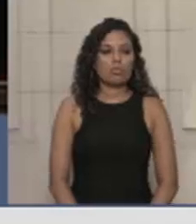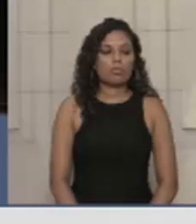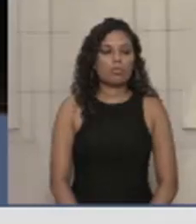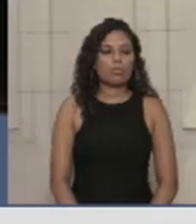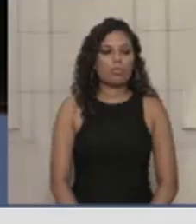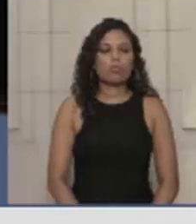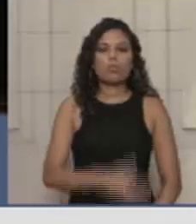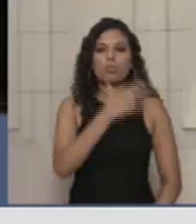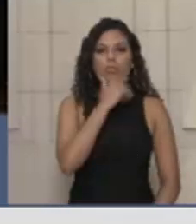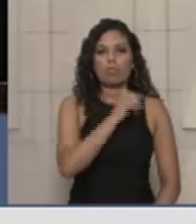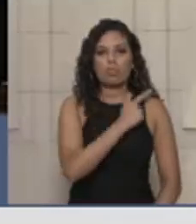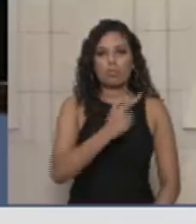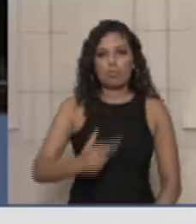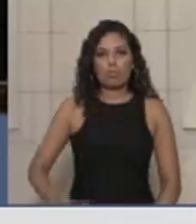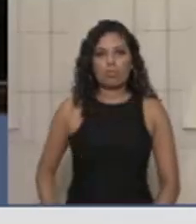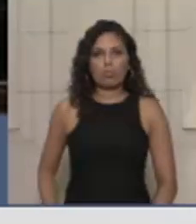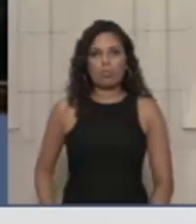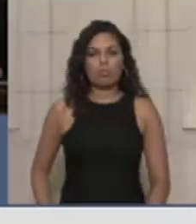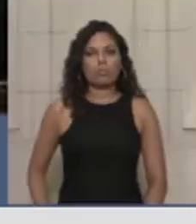Senhor presidente,